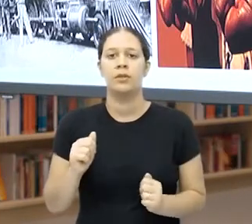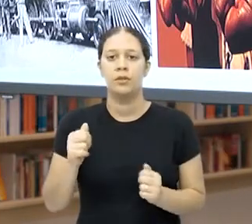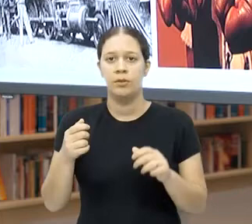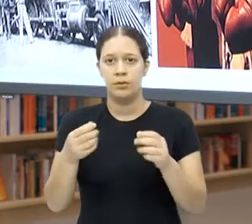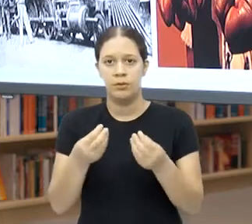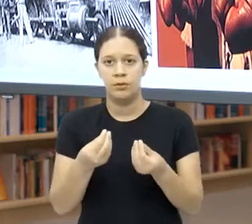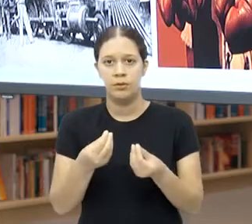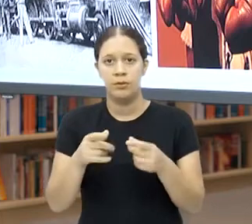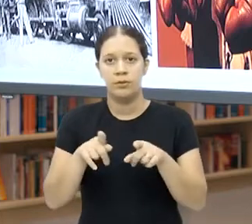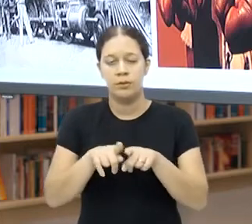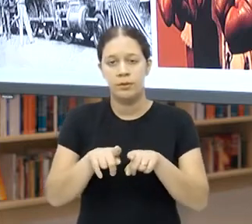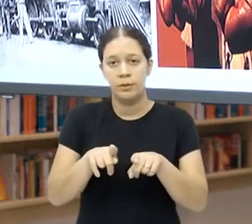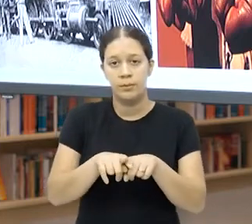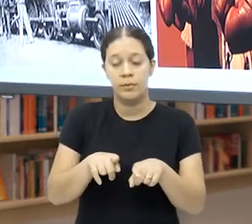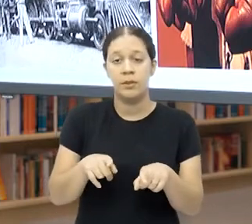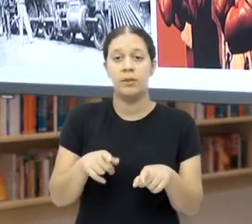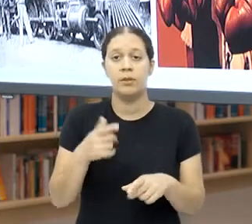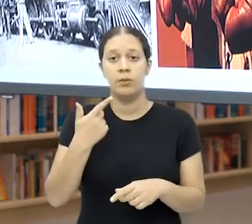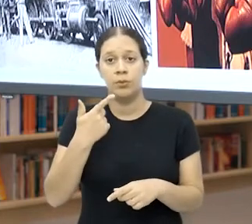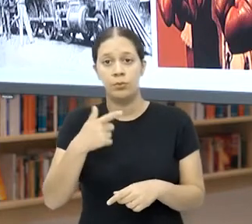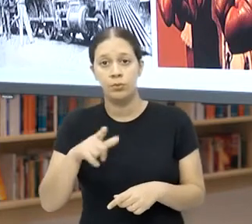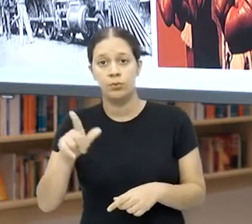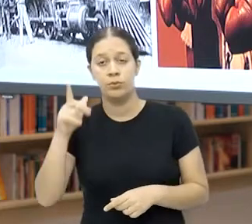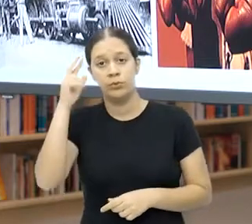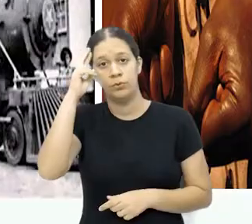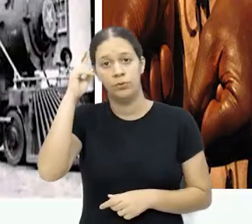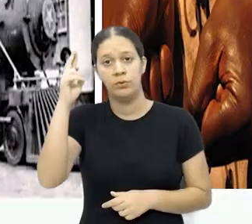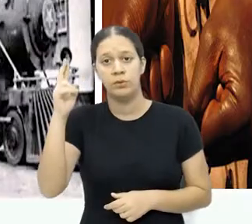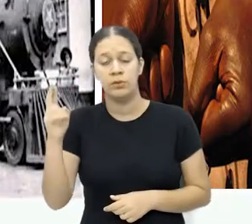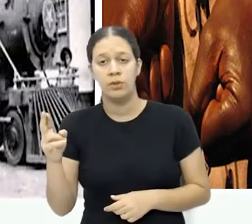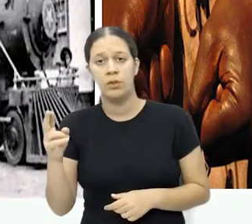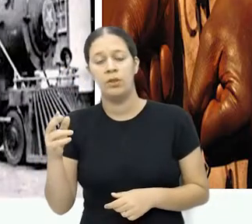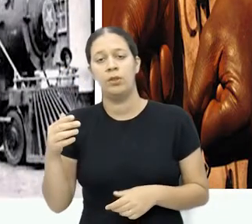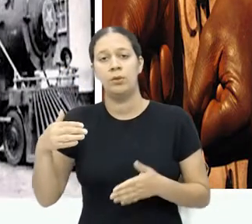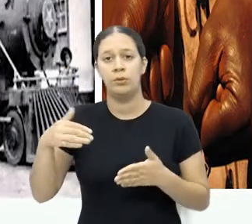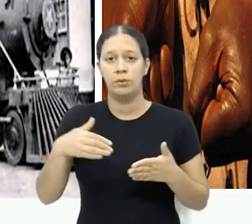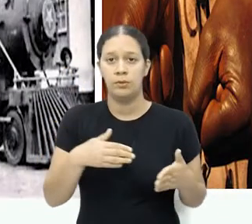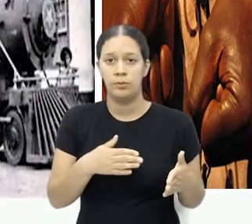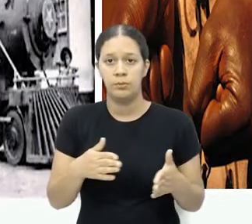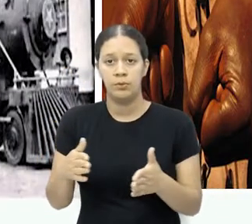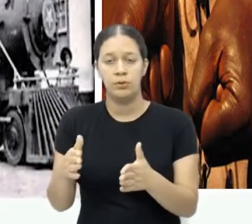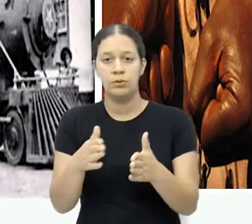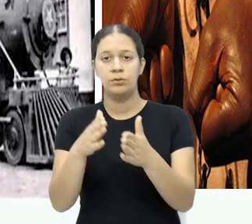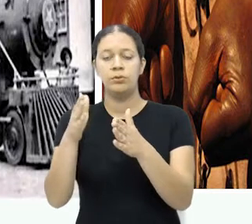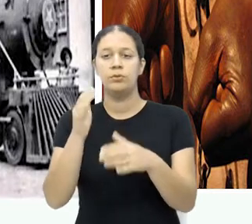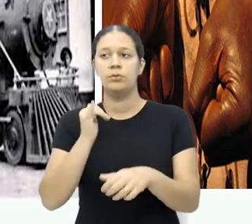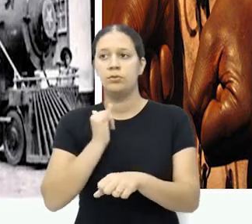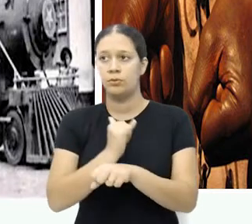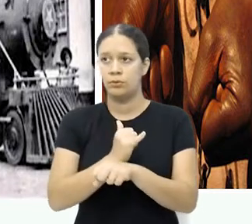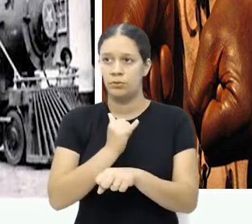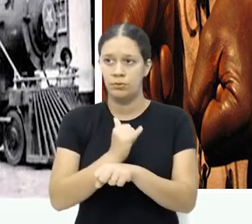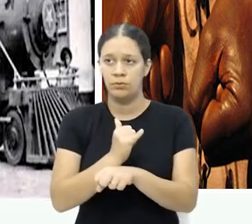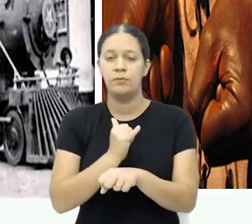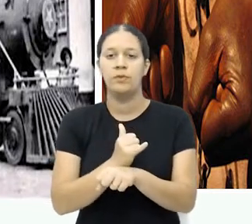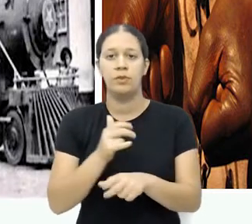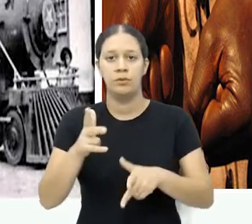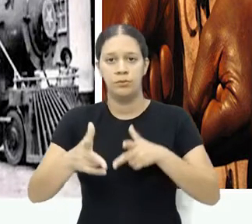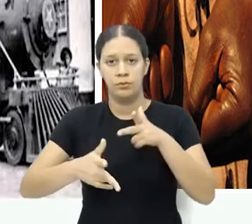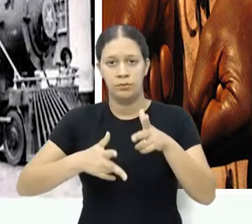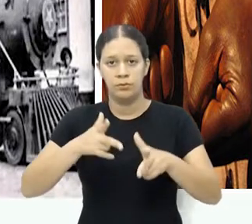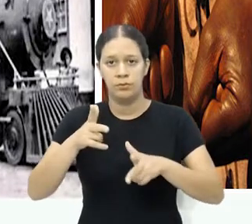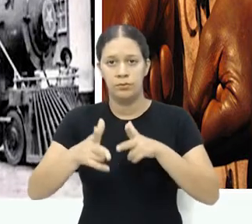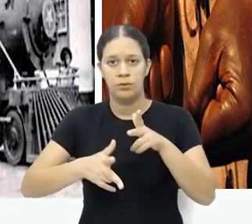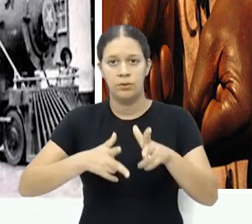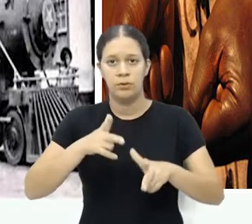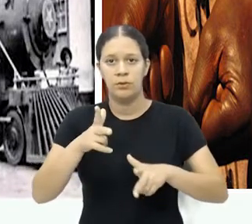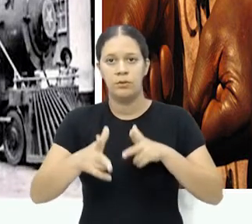introduzido pelo Barão de Mauá a questão da estrada de ferro, conhecida como os trens, tá certo? A estrada